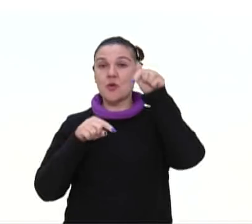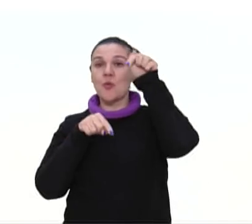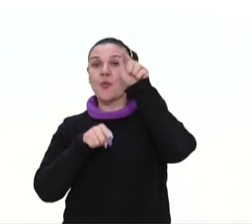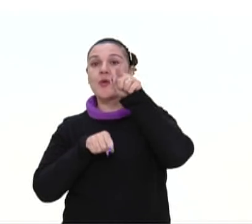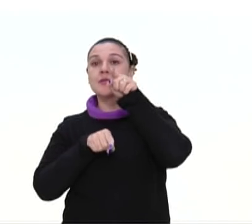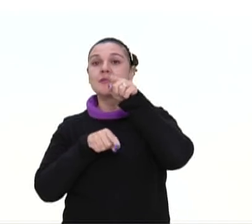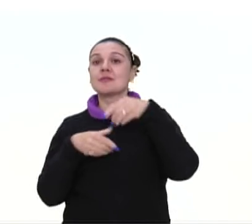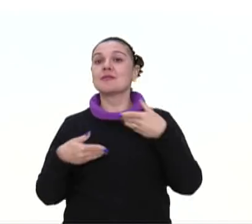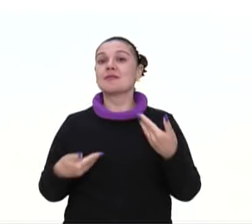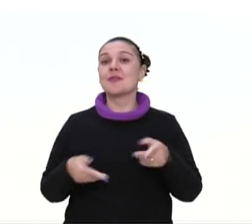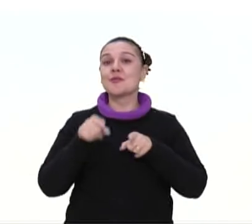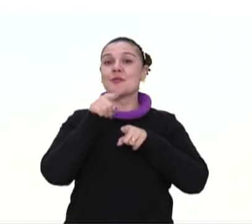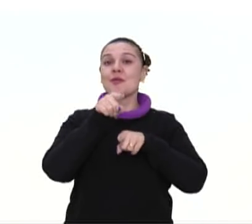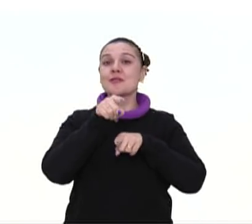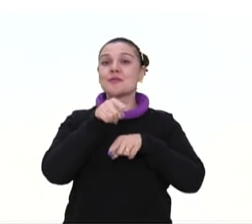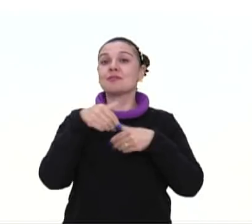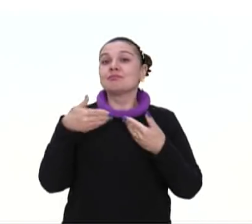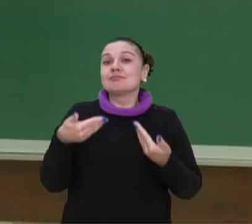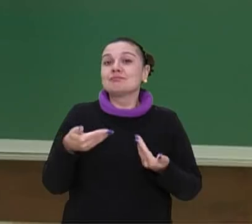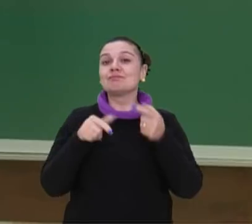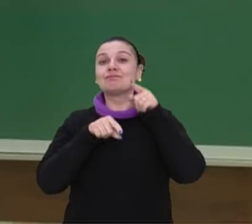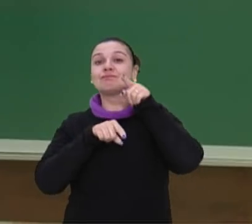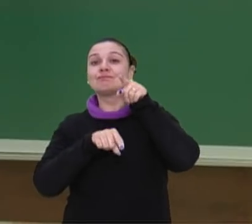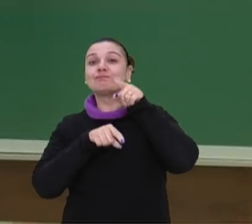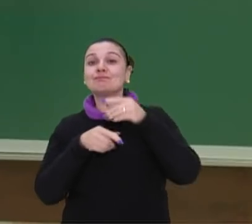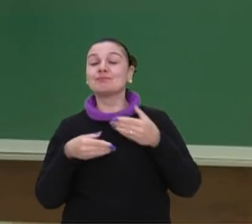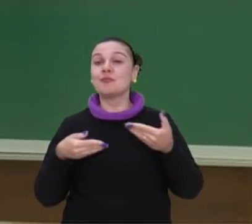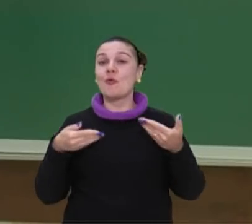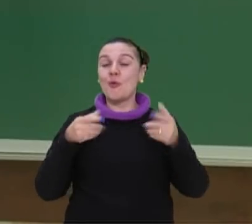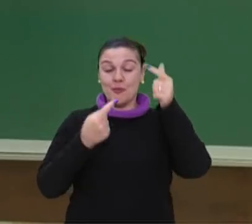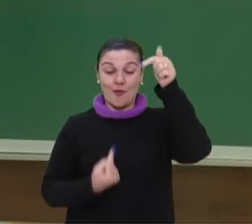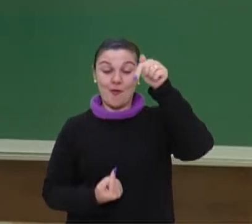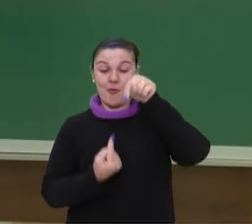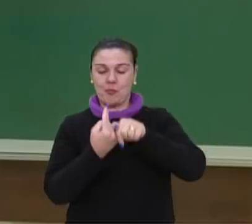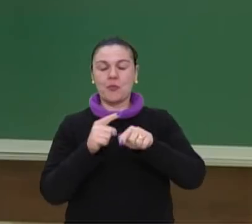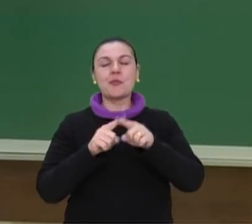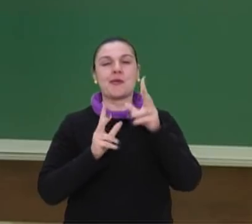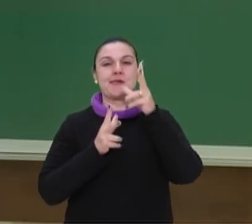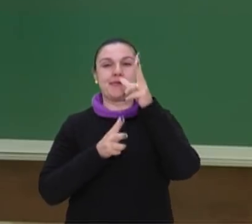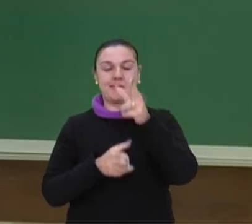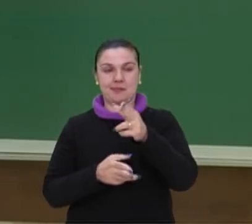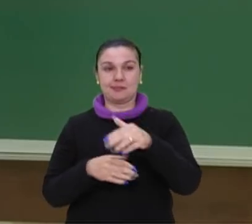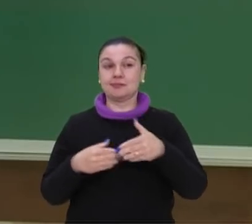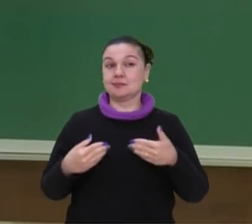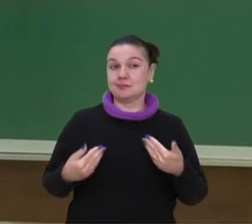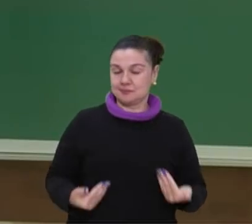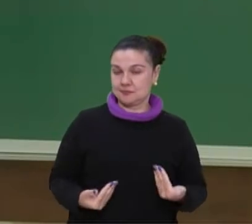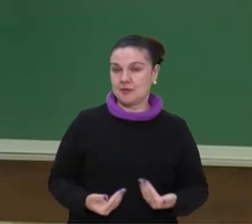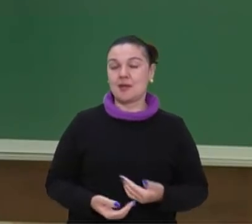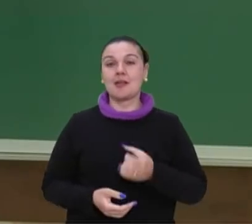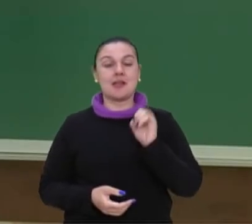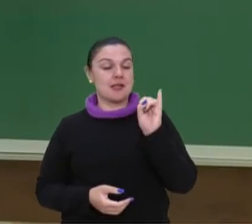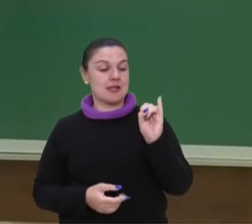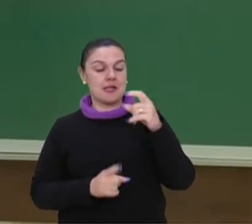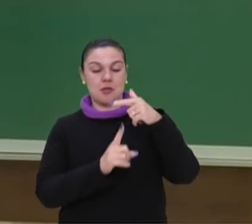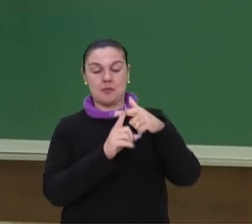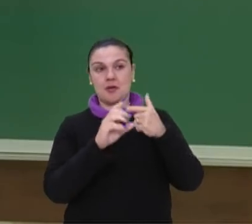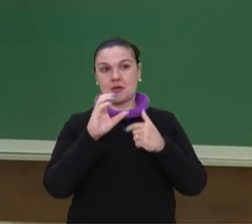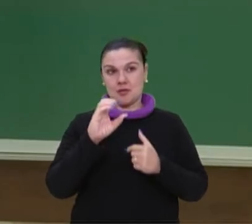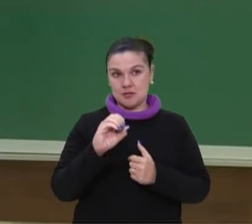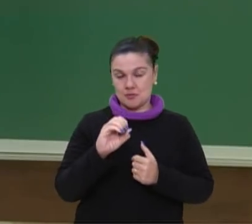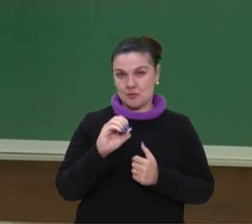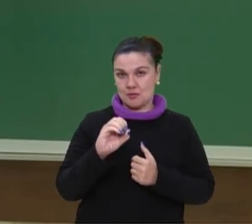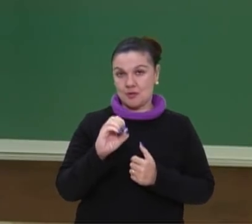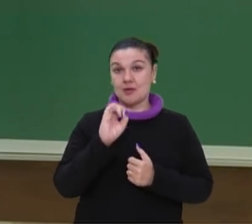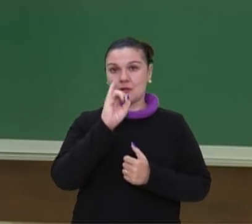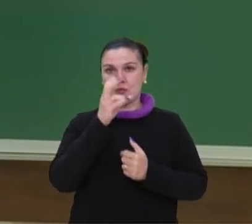nós vamos dividir em 2 ângulos opostos que são iguais. Então, I mais o O, como o I